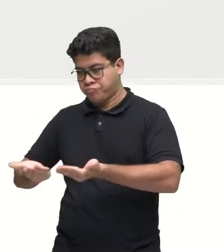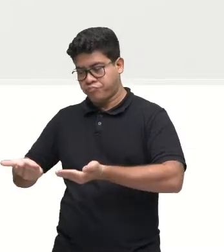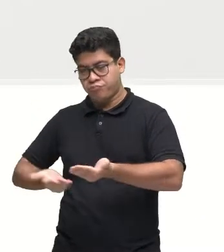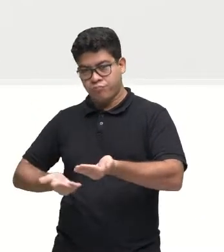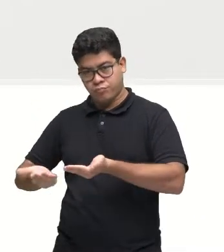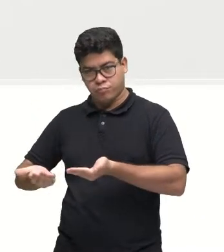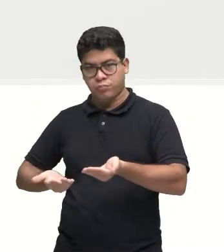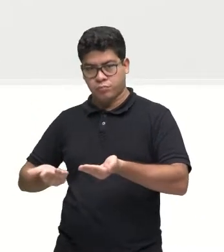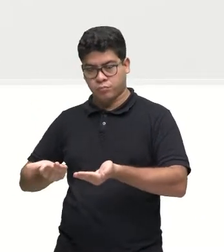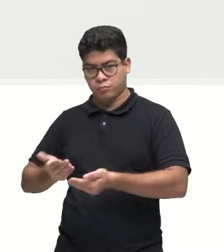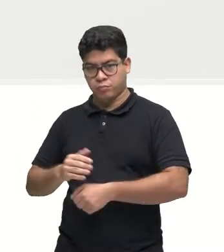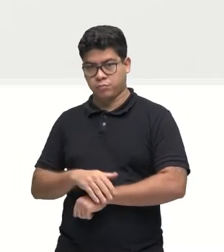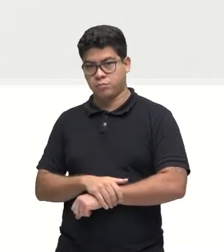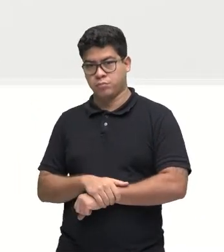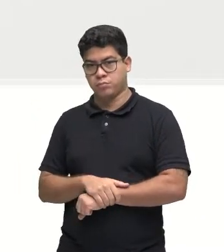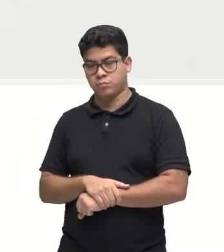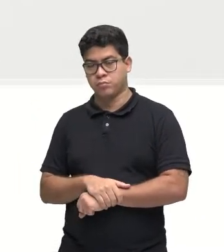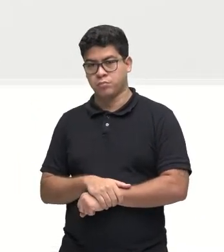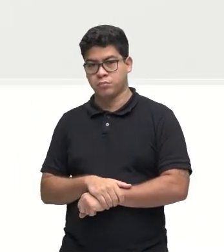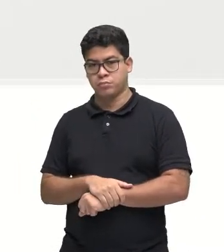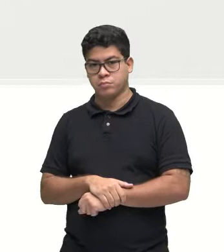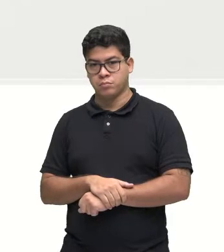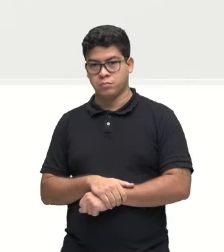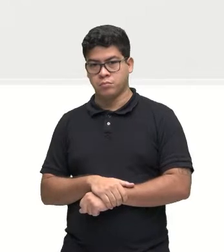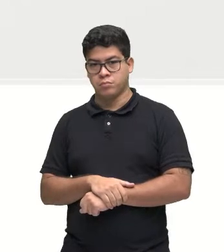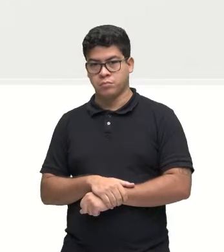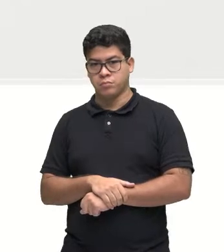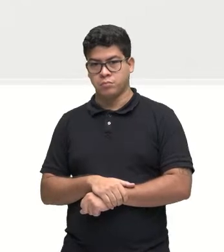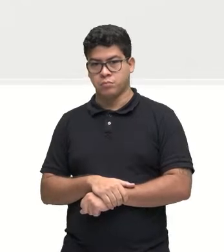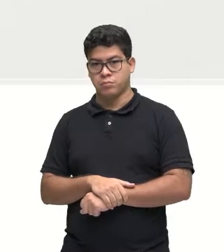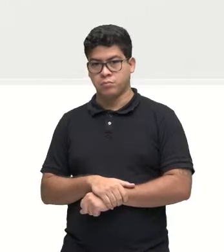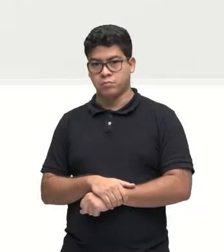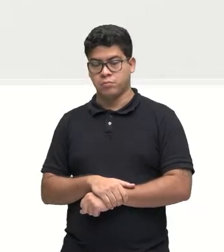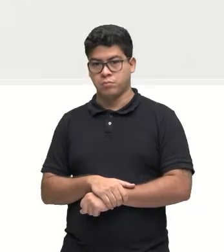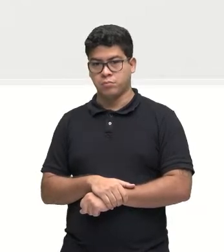olha só, para 80